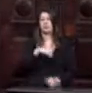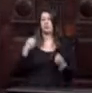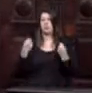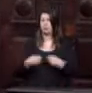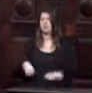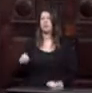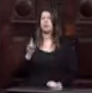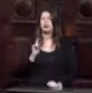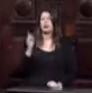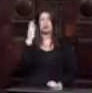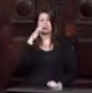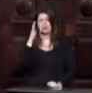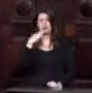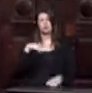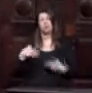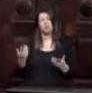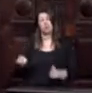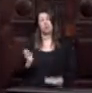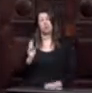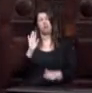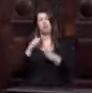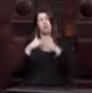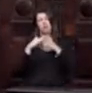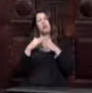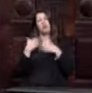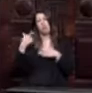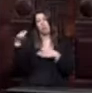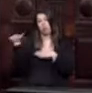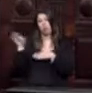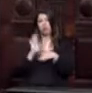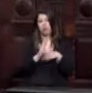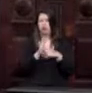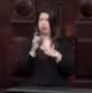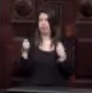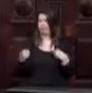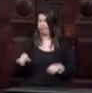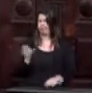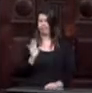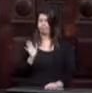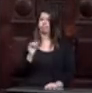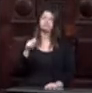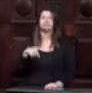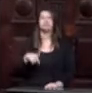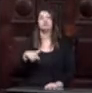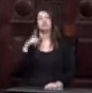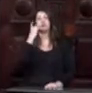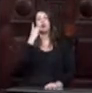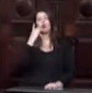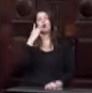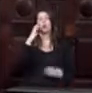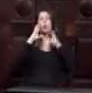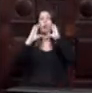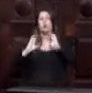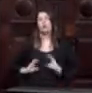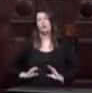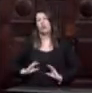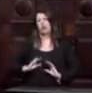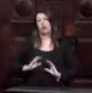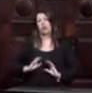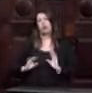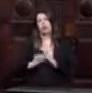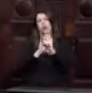de entendimento nem de favor de ninguém. Que no texto da lei os deputados dessa casa honrem essa instituição